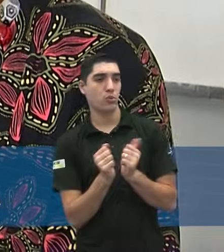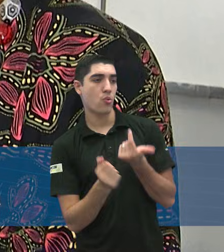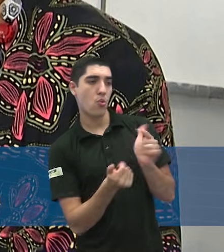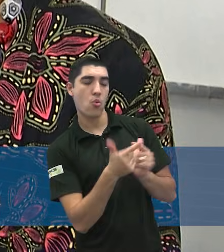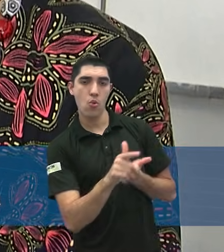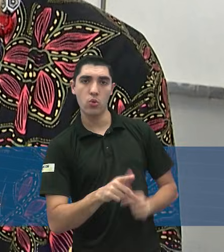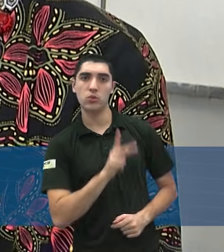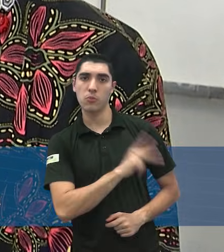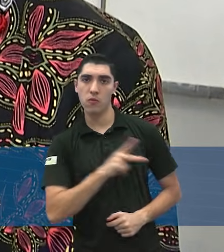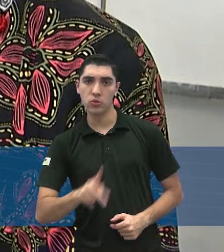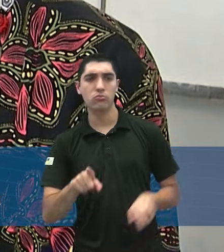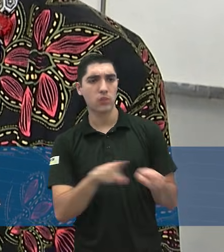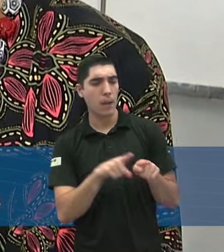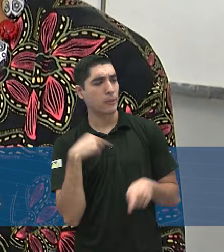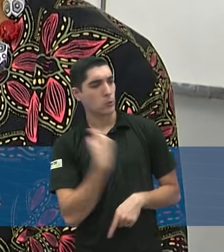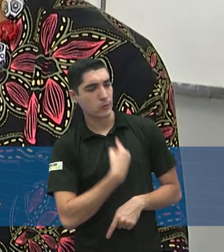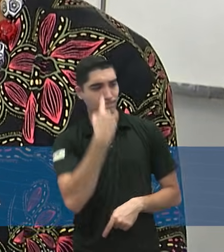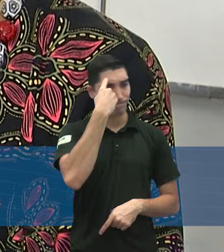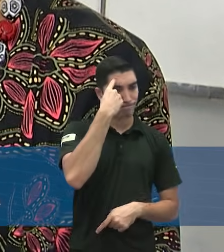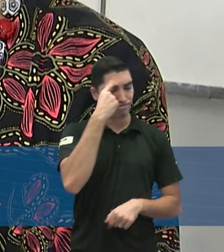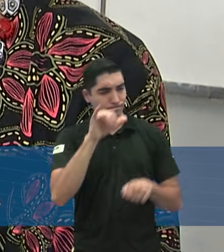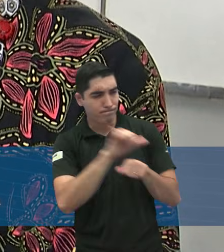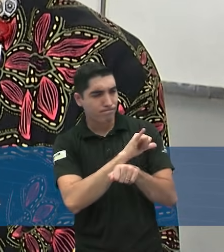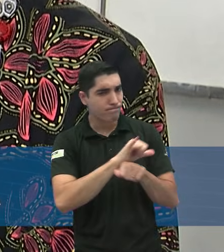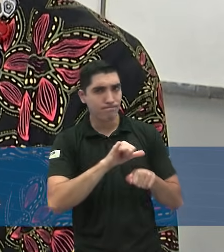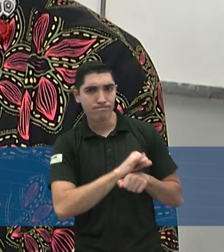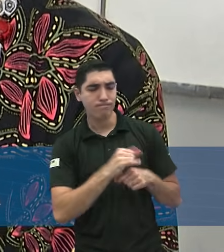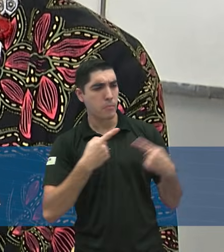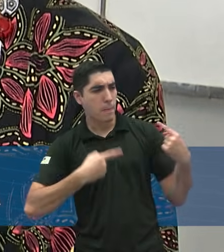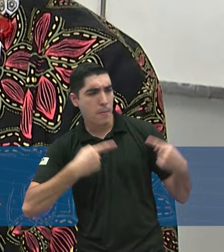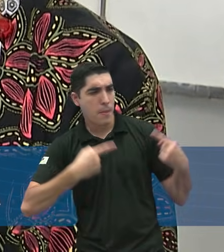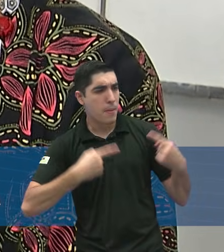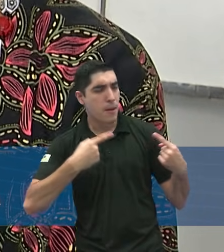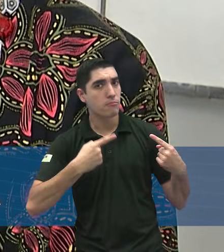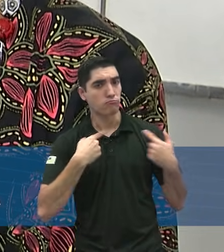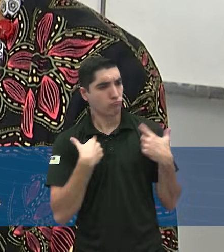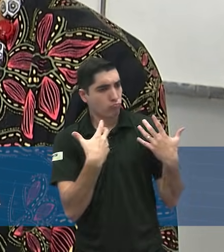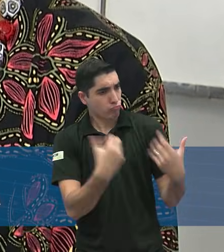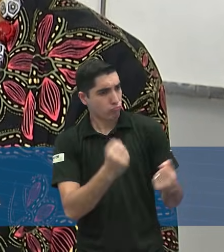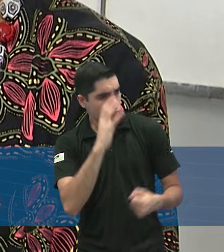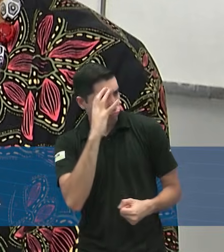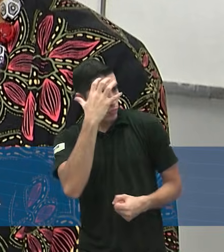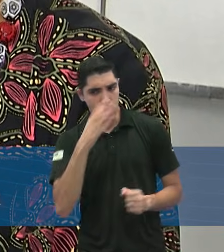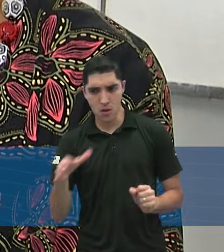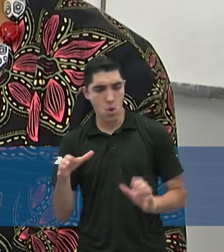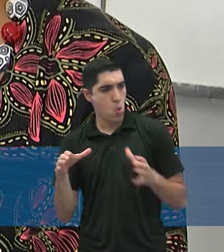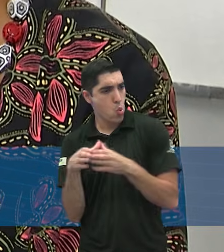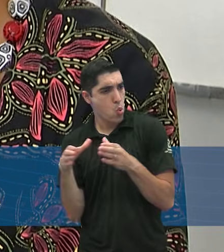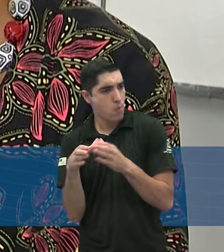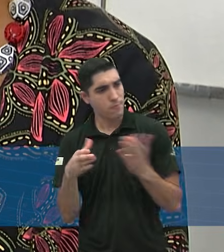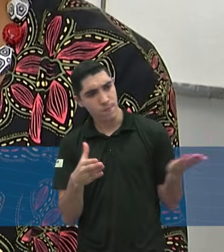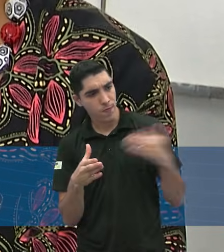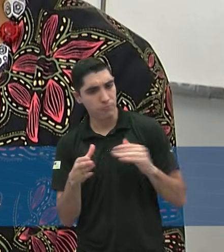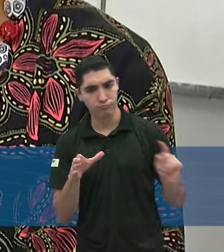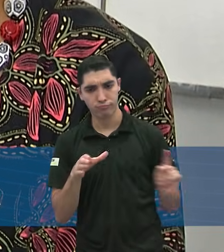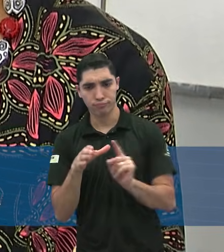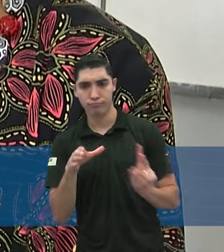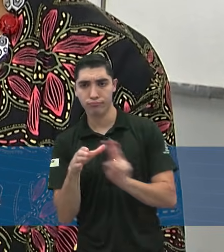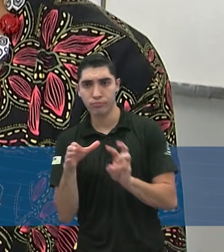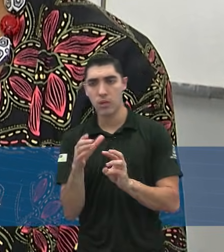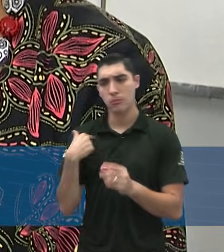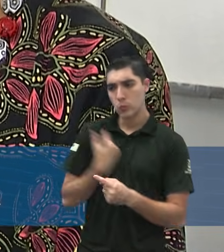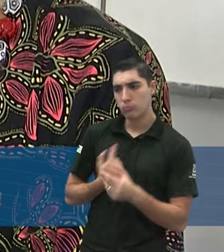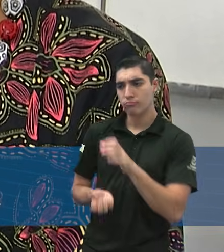nessa questão de discutir essas políticas públicas de representatividade nos seus diversos